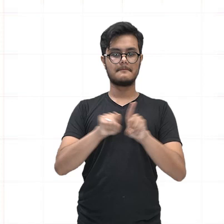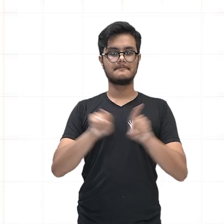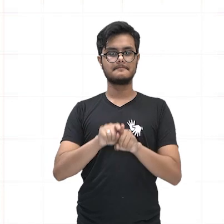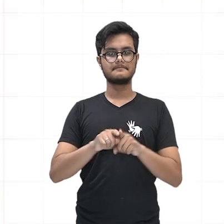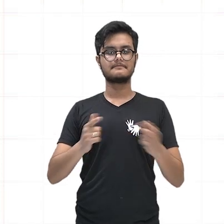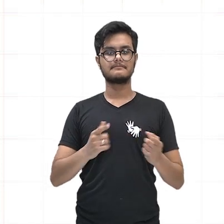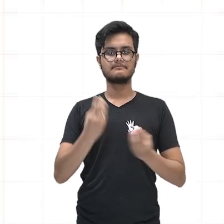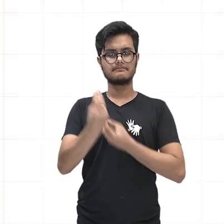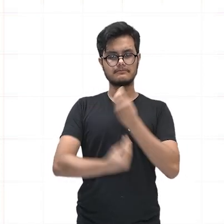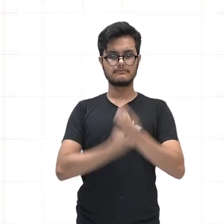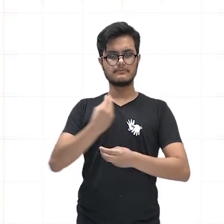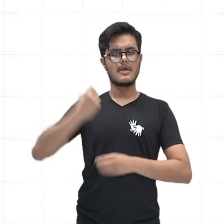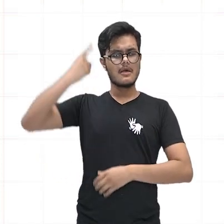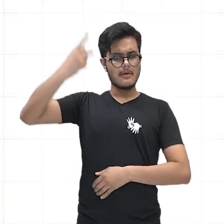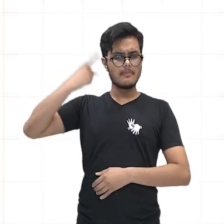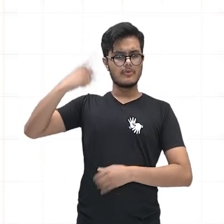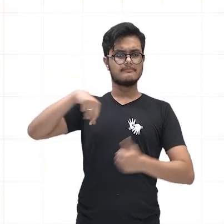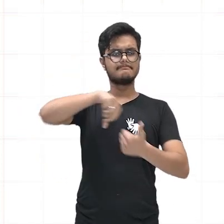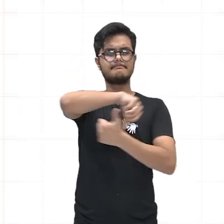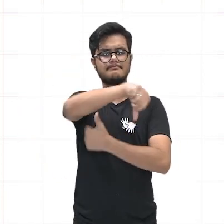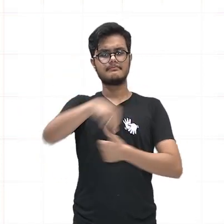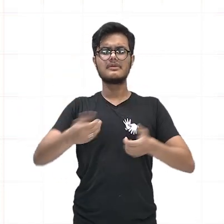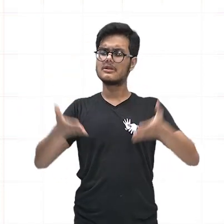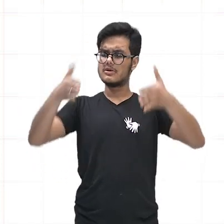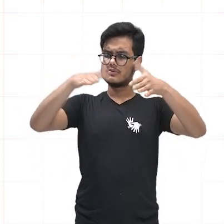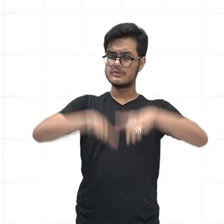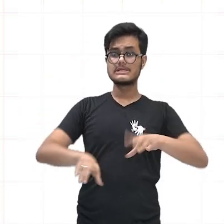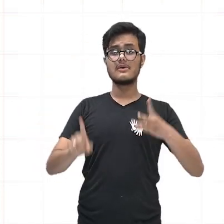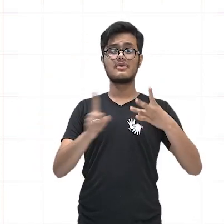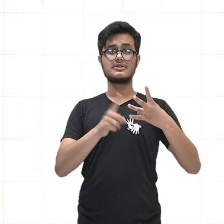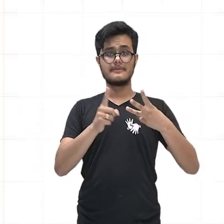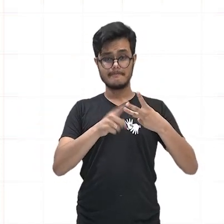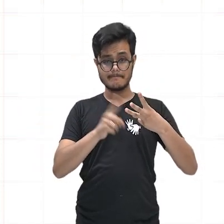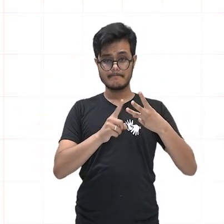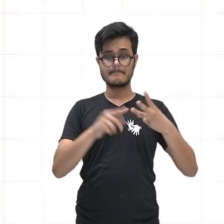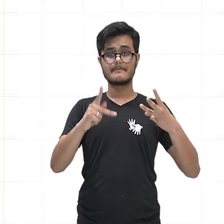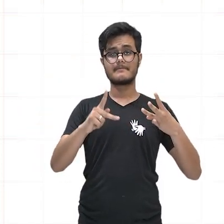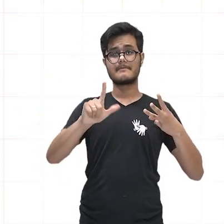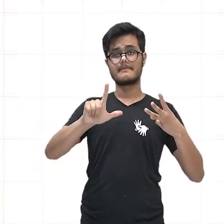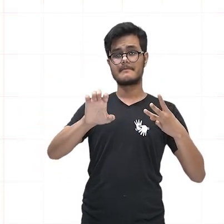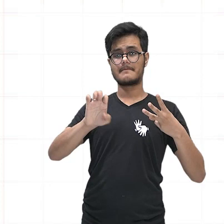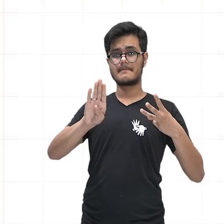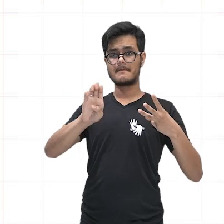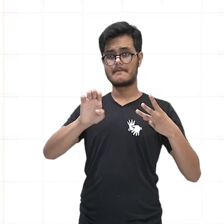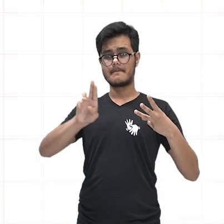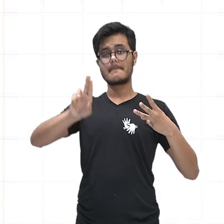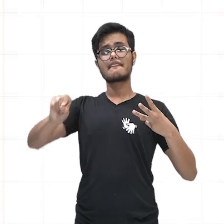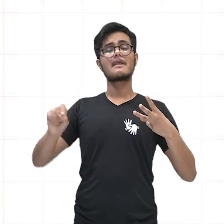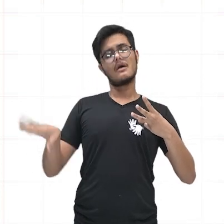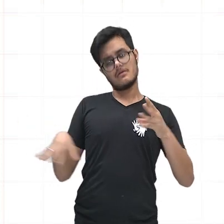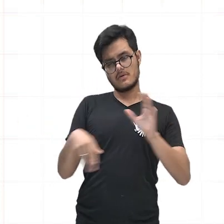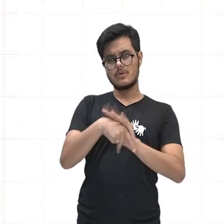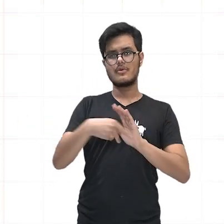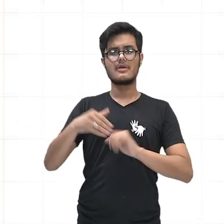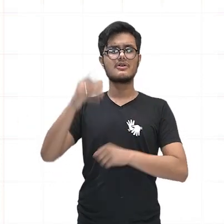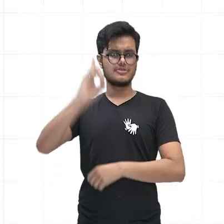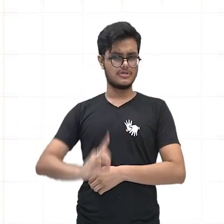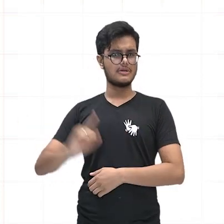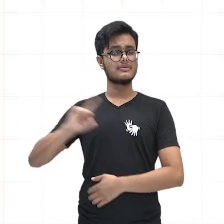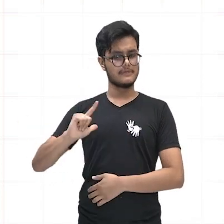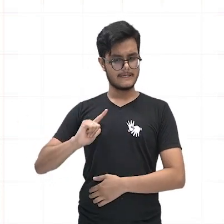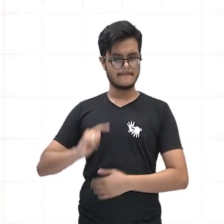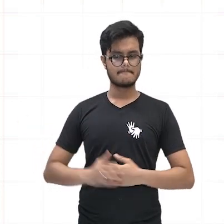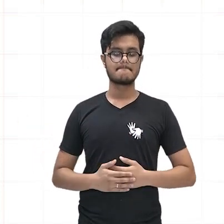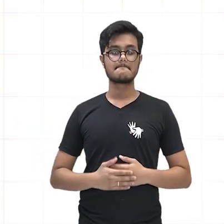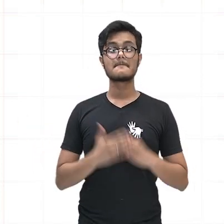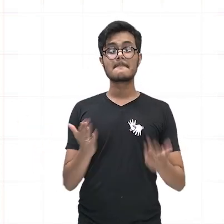implementou reformas políticas incluindo a inclusão de plebeus tá entre os seus legados do